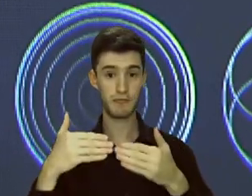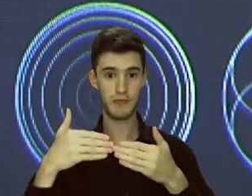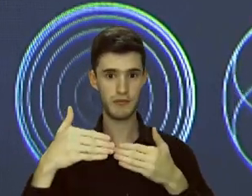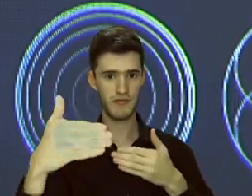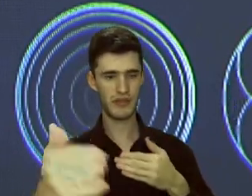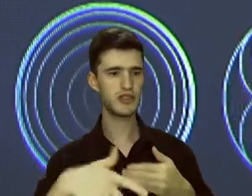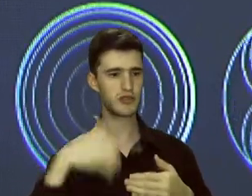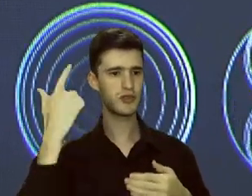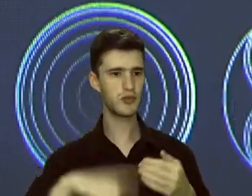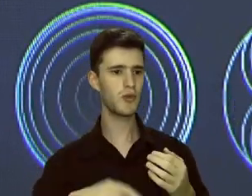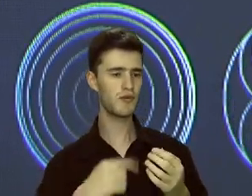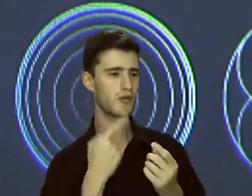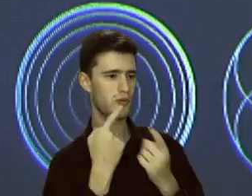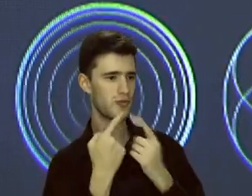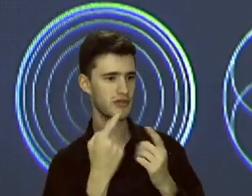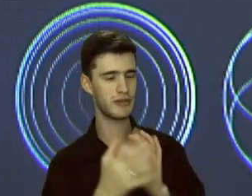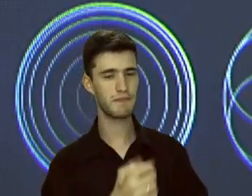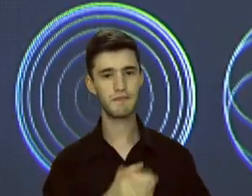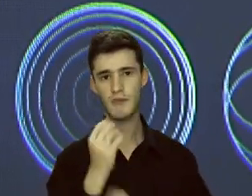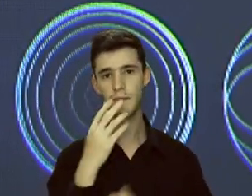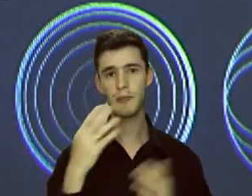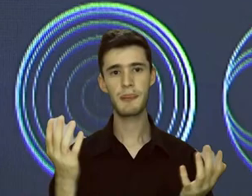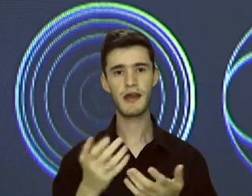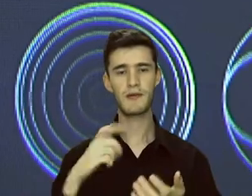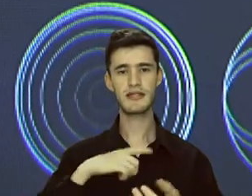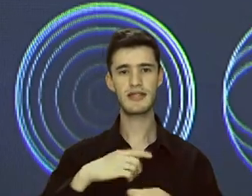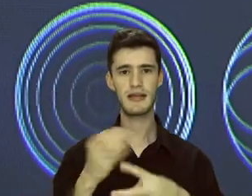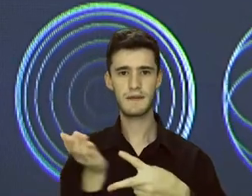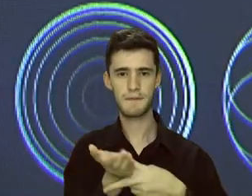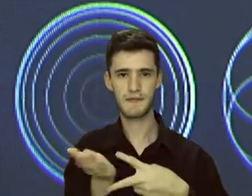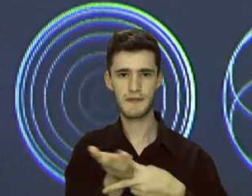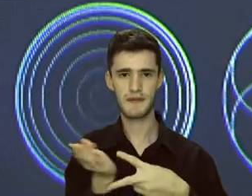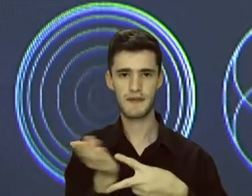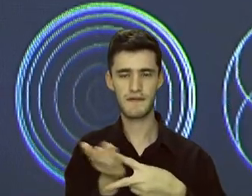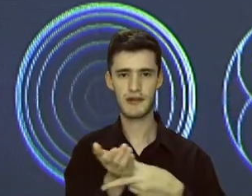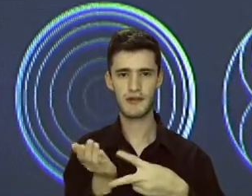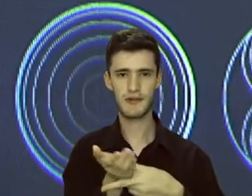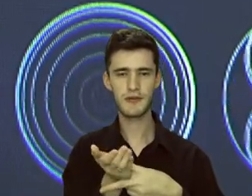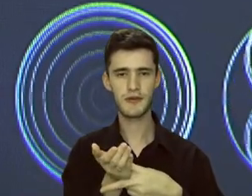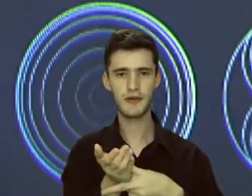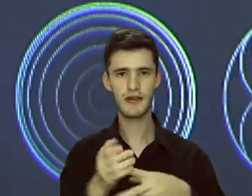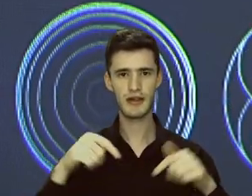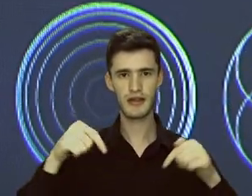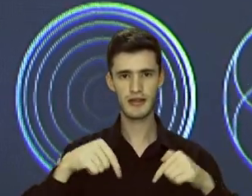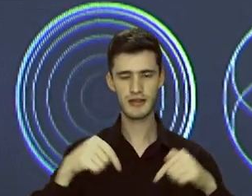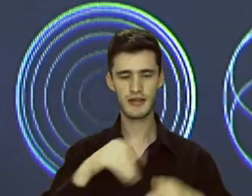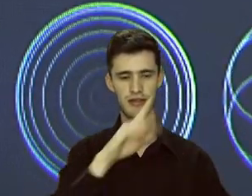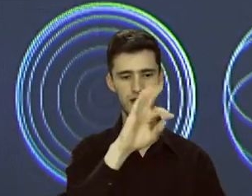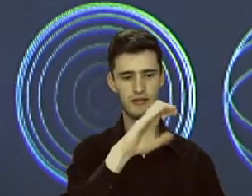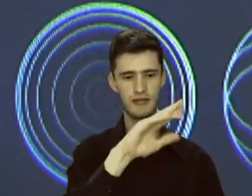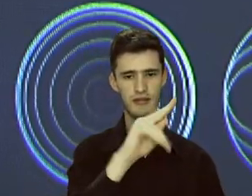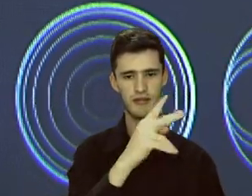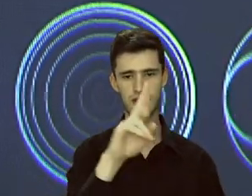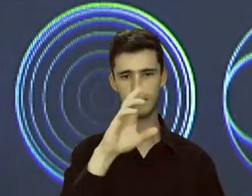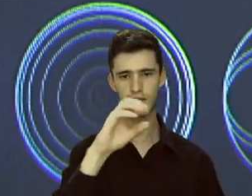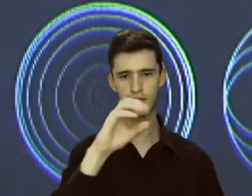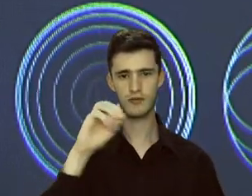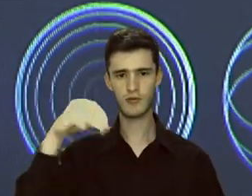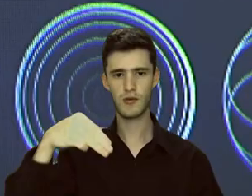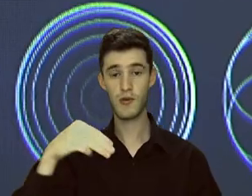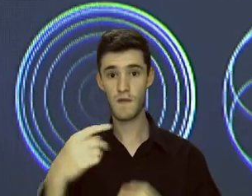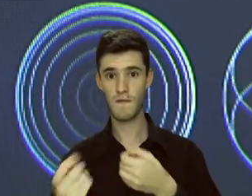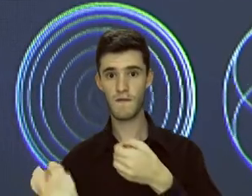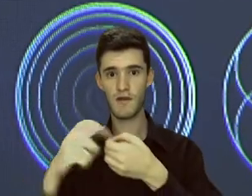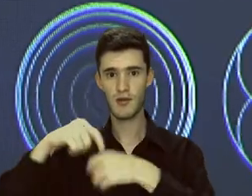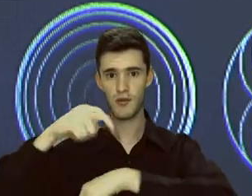então agora a gente faz uma pausa né na programação do tec room a gente retorna 16 horas para falar de gestão